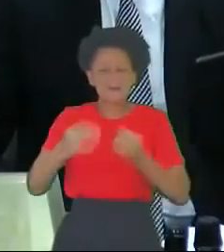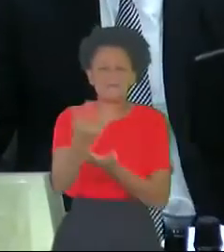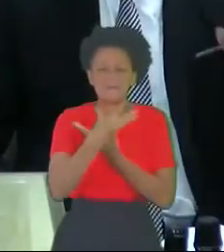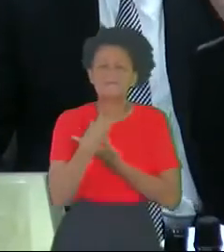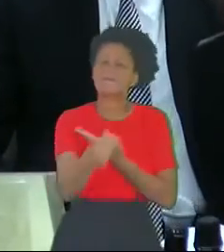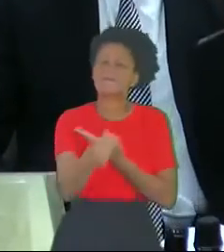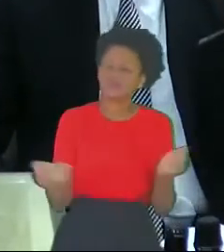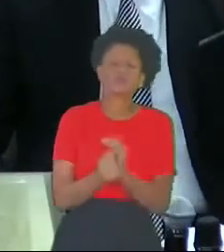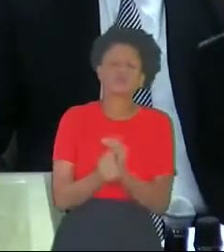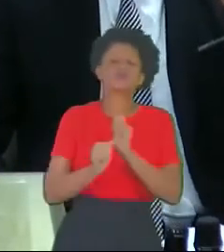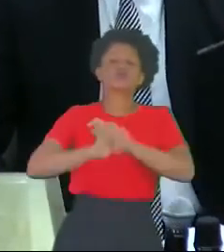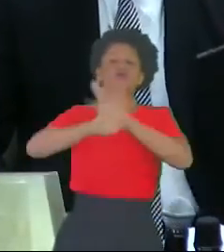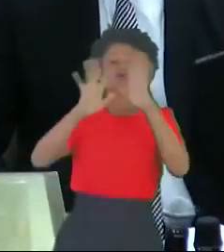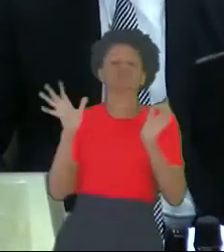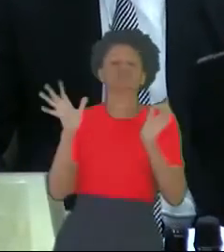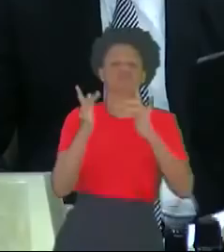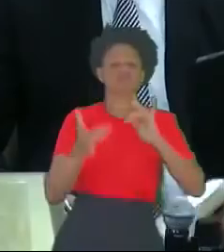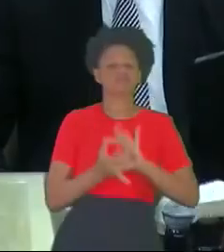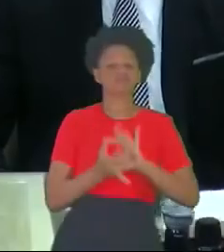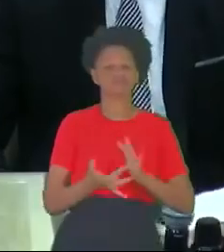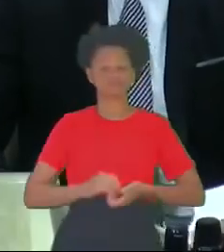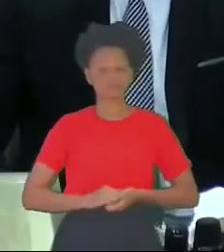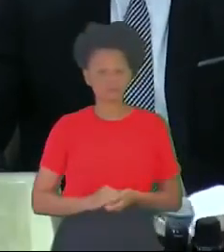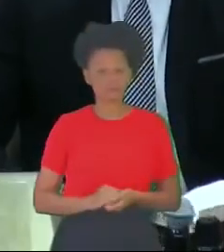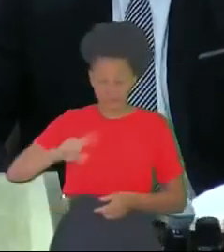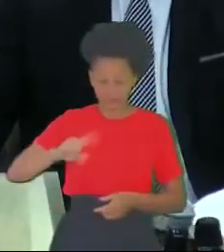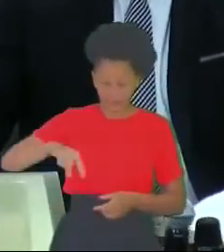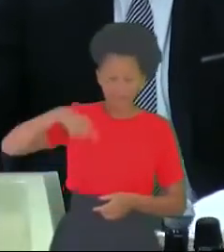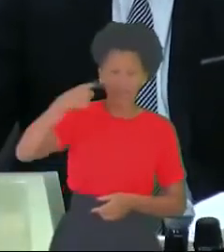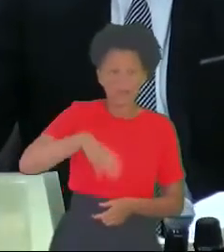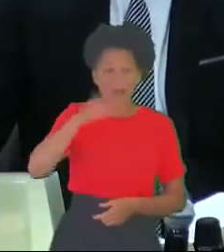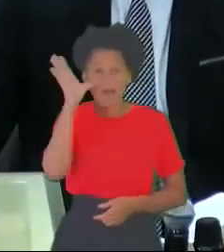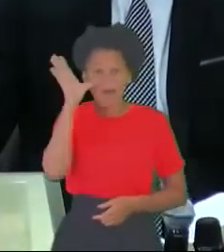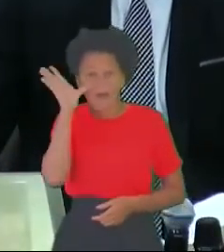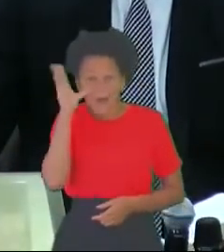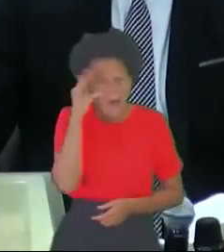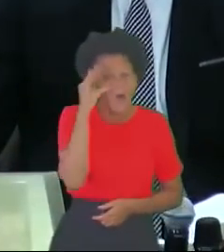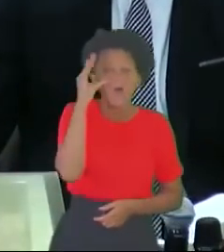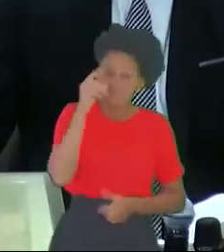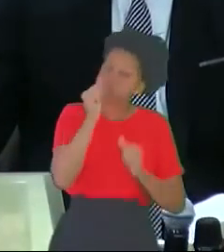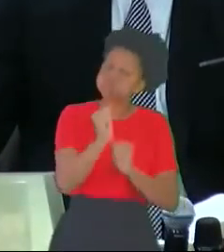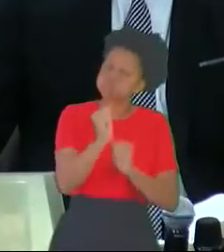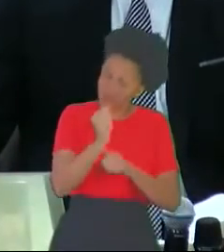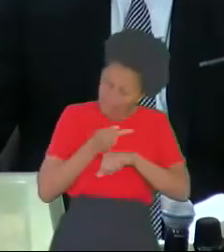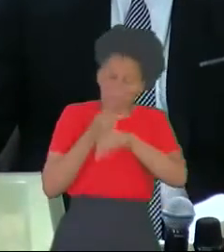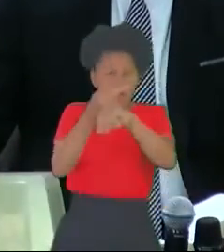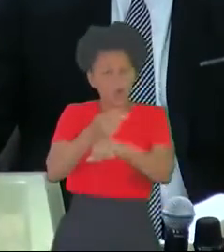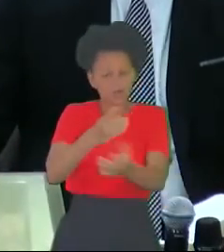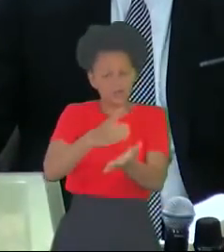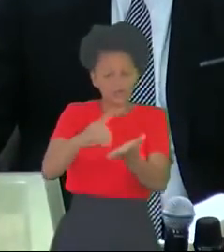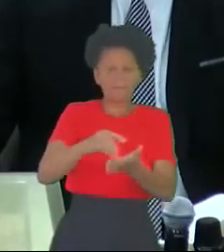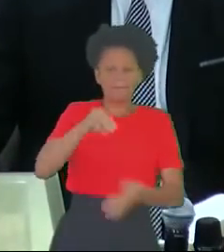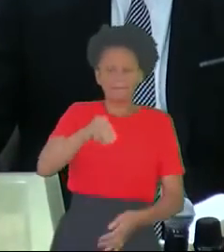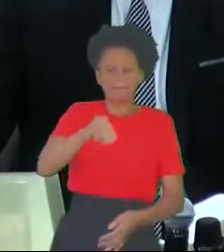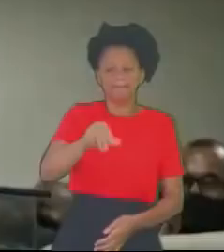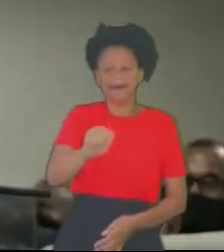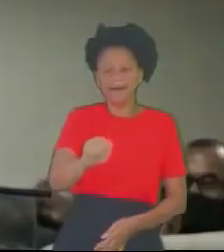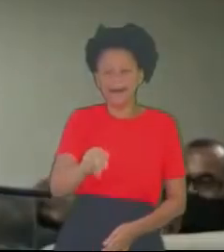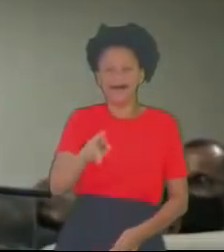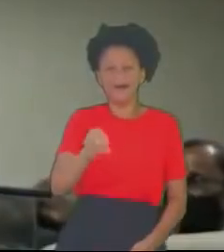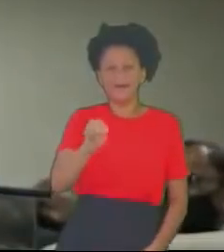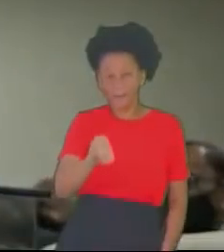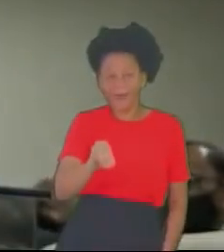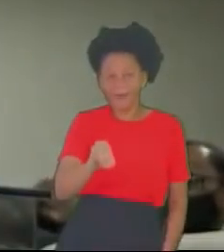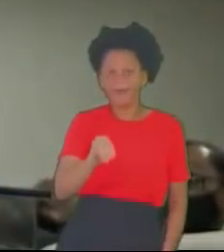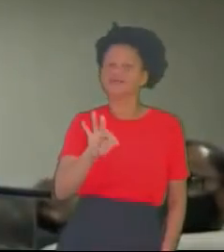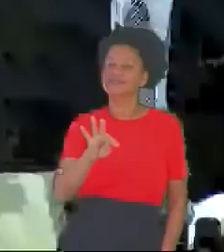para Jesus nessa hora? Depois os curiosos podem procurar marmotagem. Eu dou autorização de vocês procurar